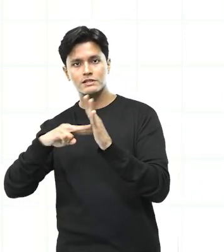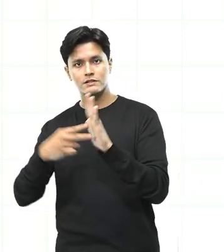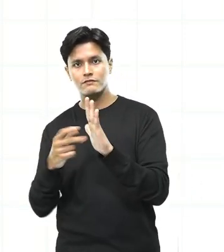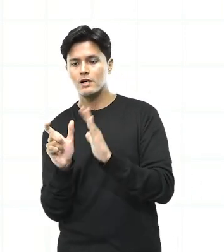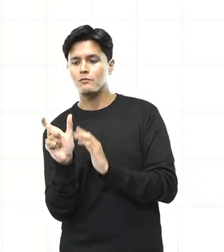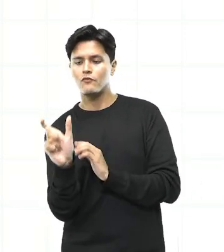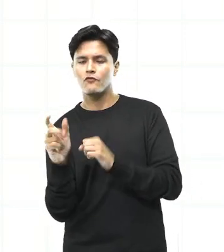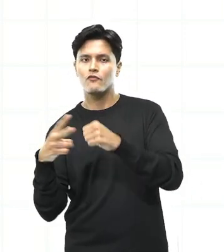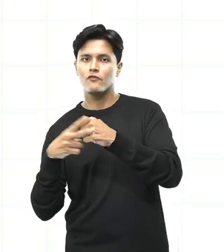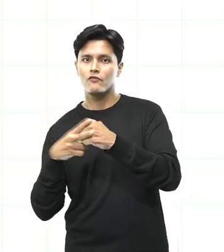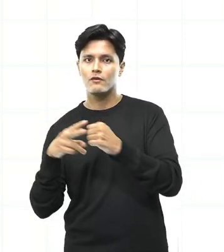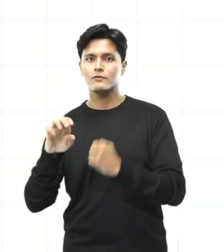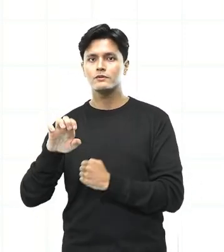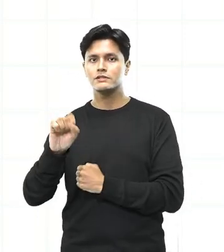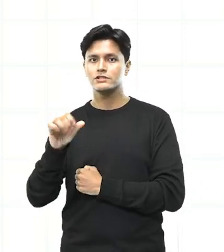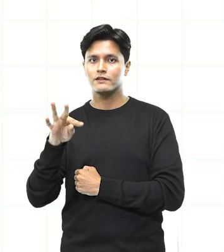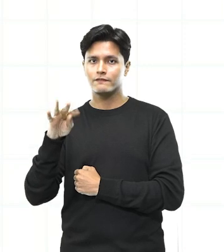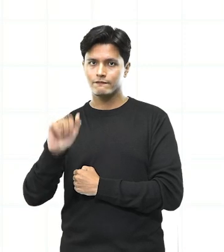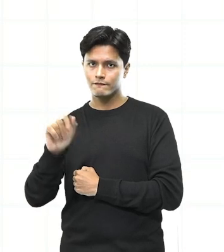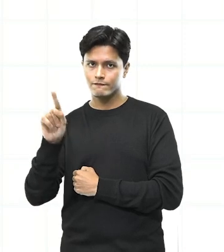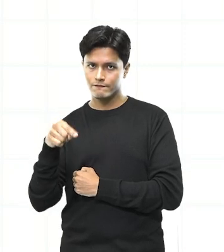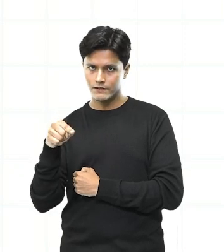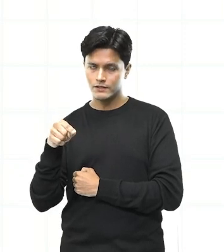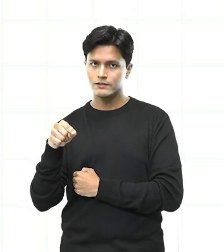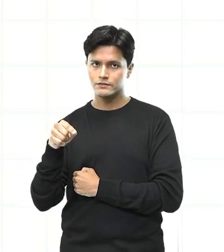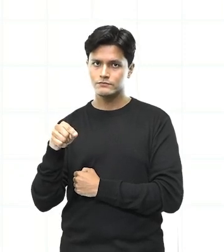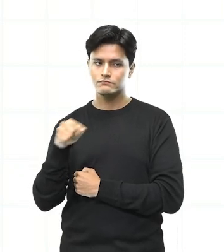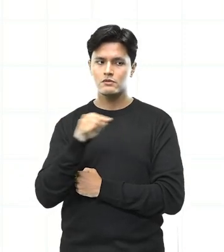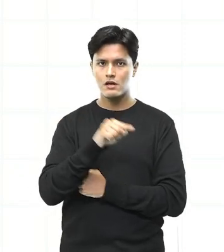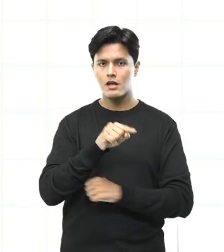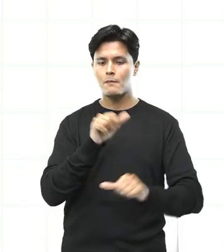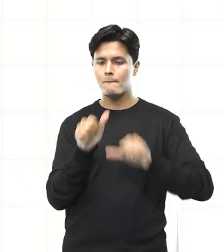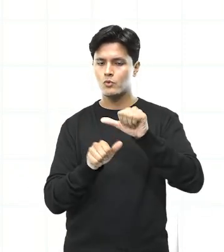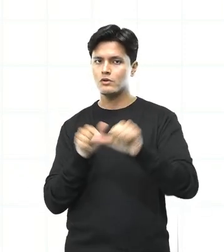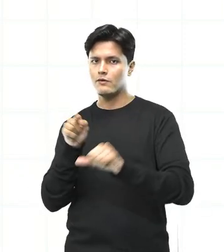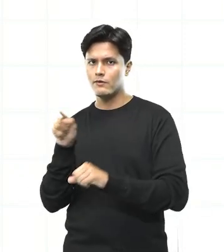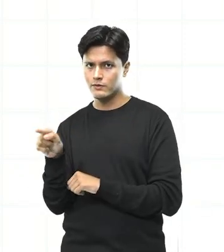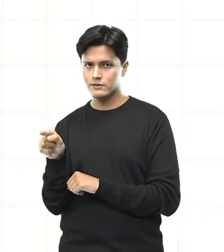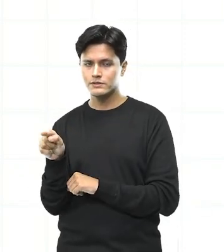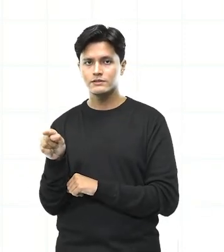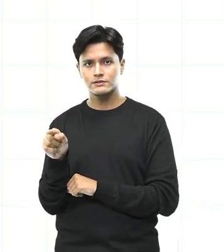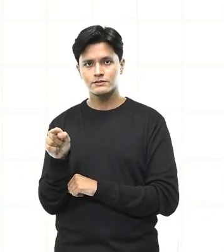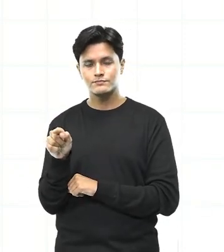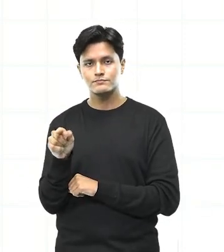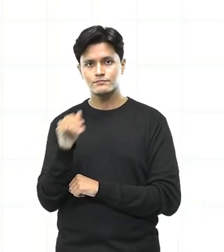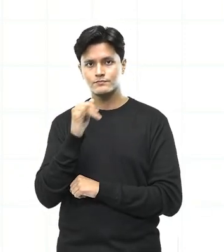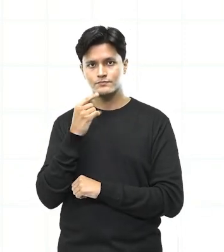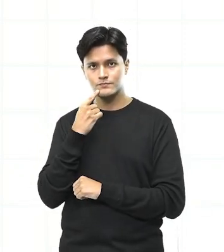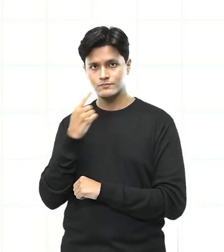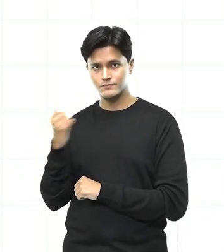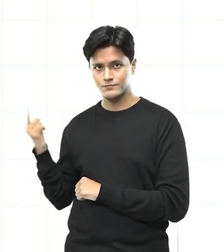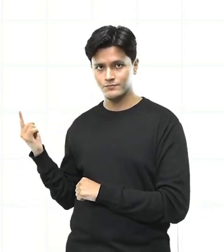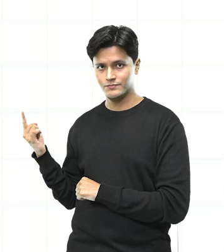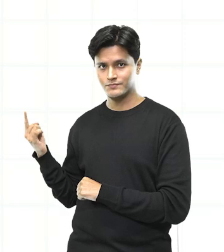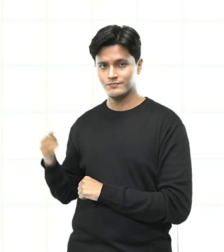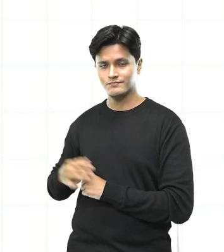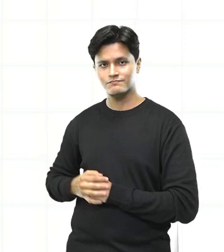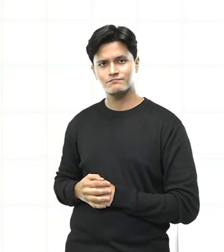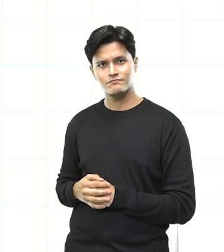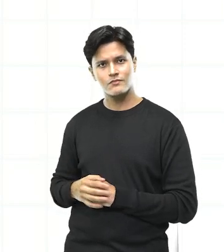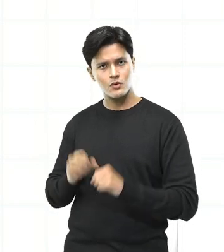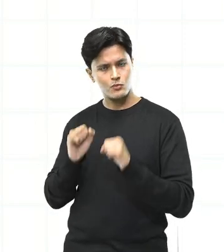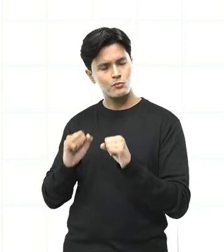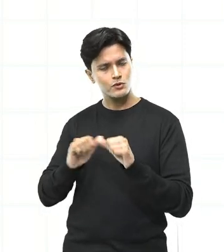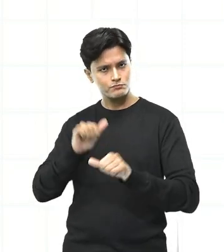estar? A casa está mal arrumada? A casa está bem arrumada? Pode